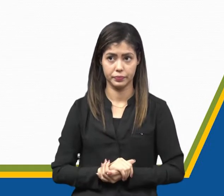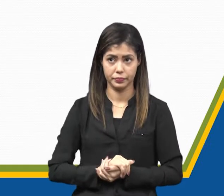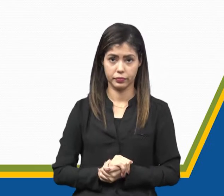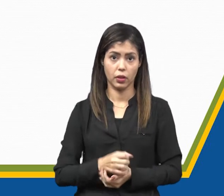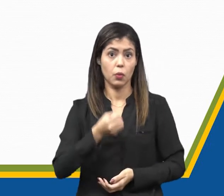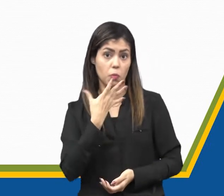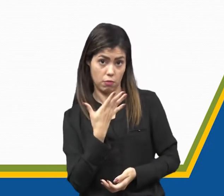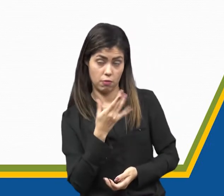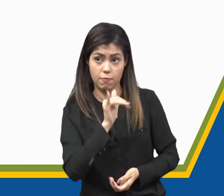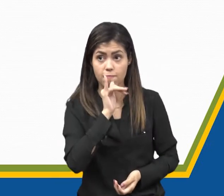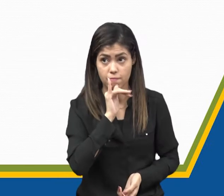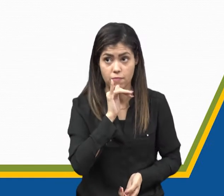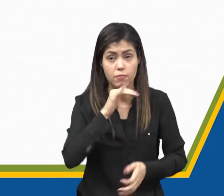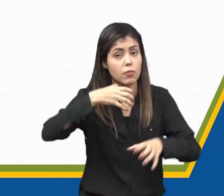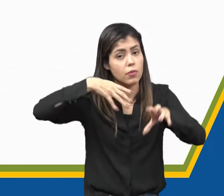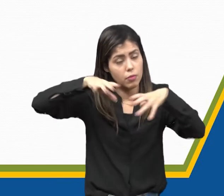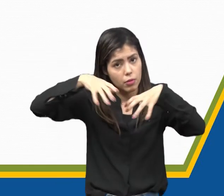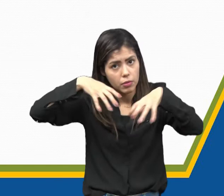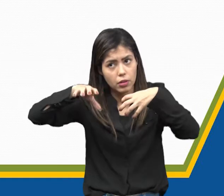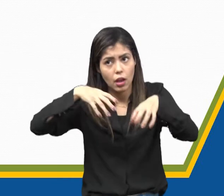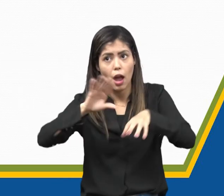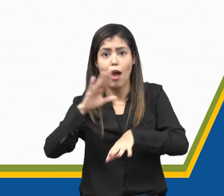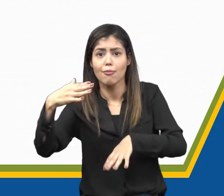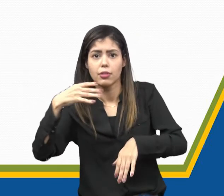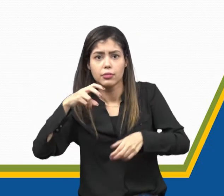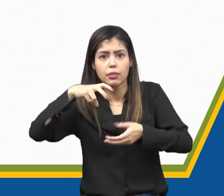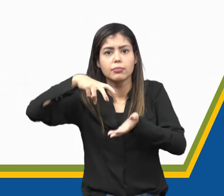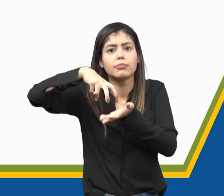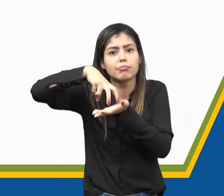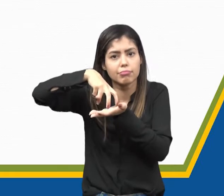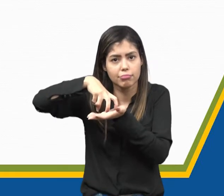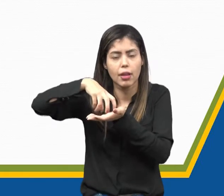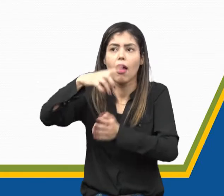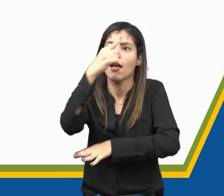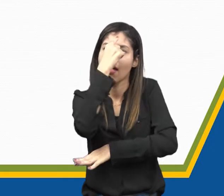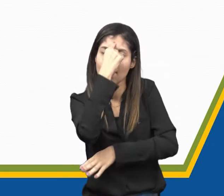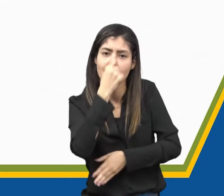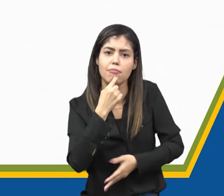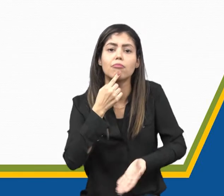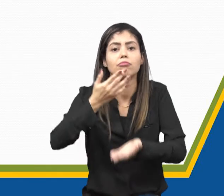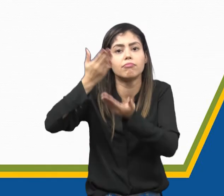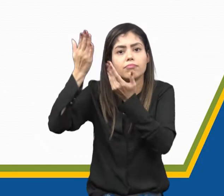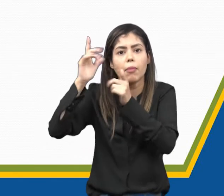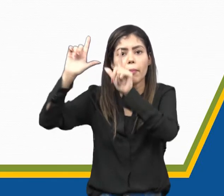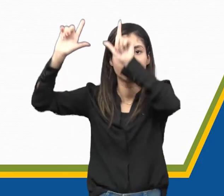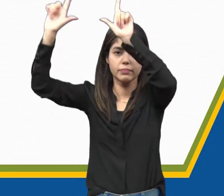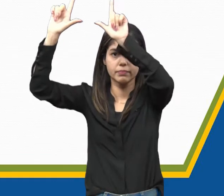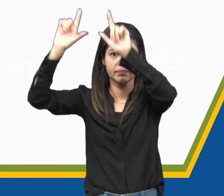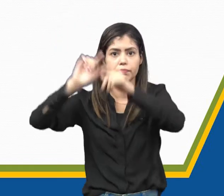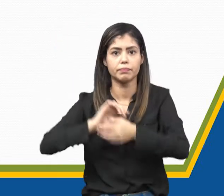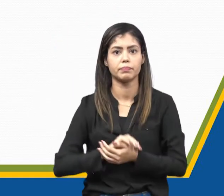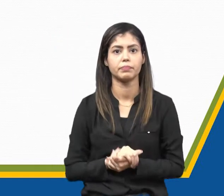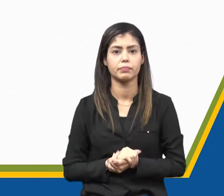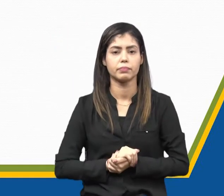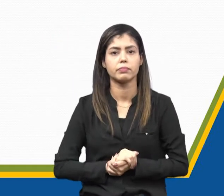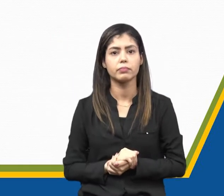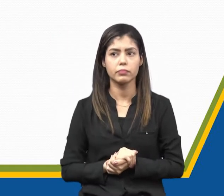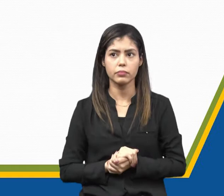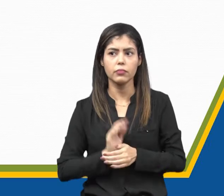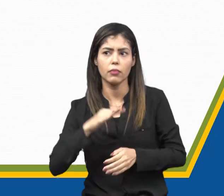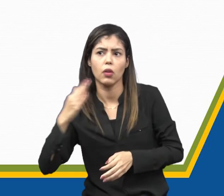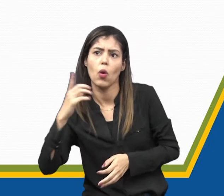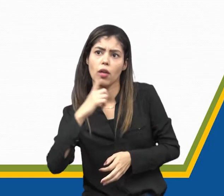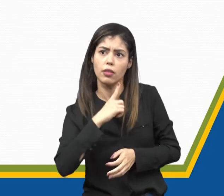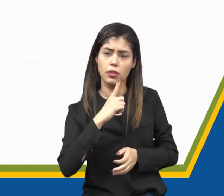Um bom exemplo de mobilidade é durante um agachamento, que é aquela imagem lá de cima, ok? Olha só, quando